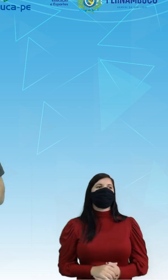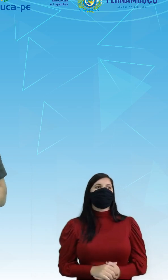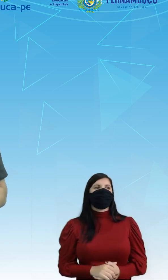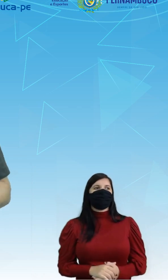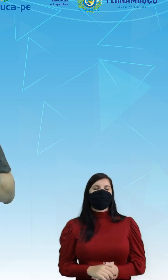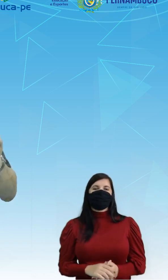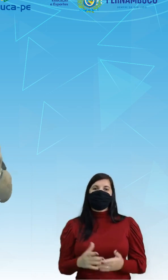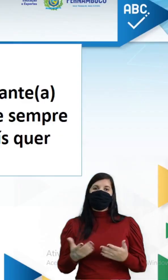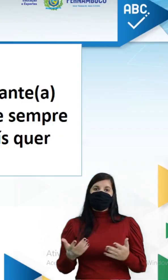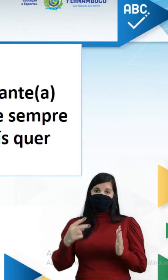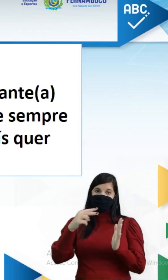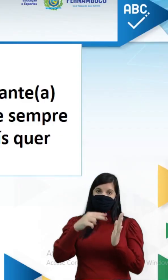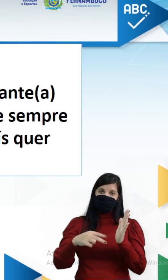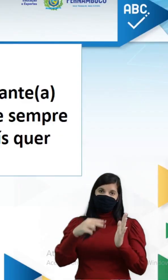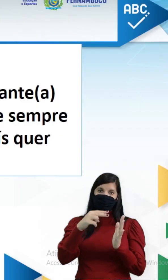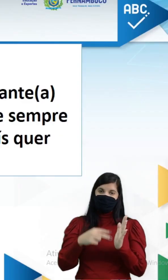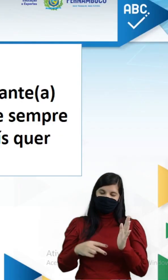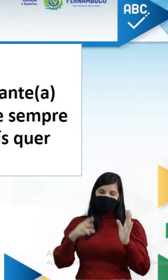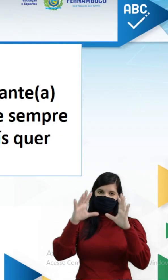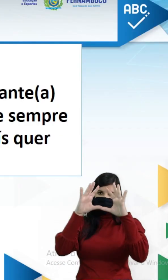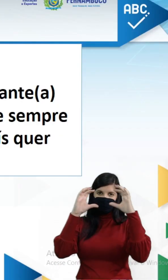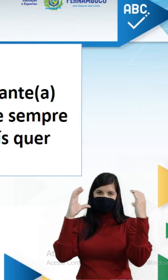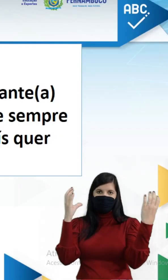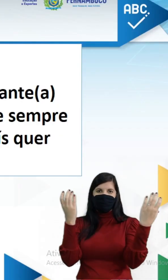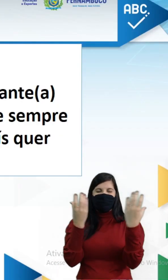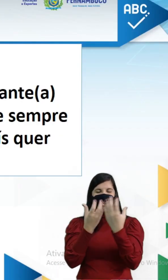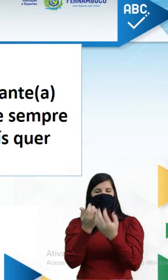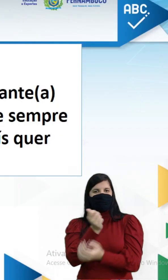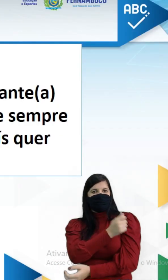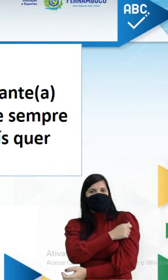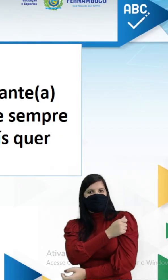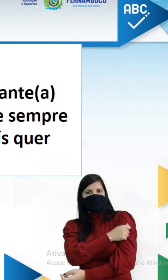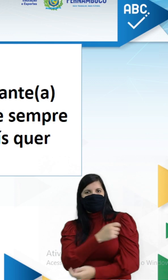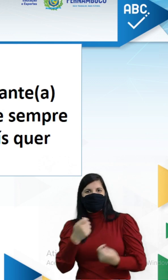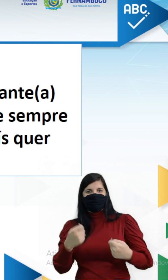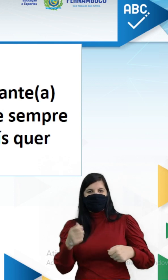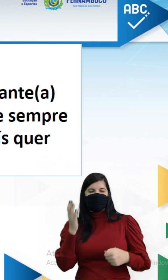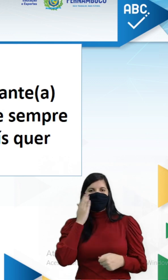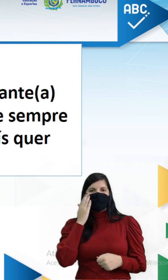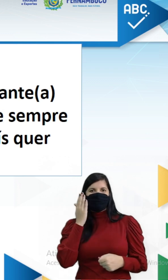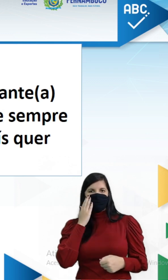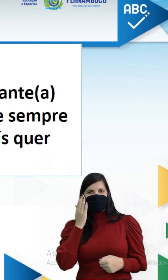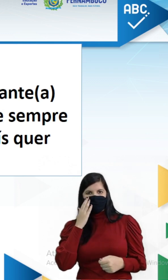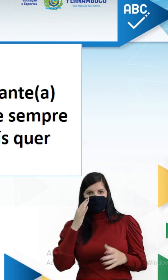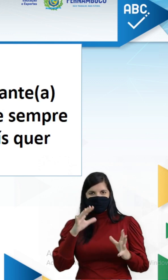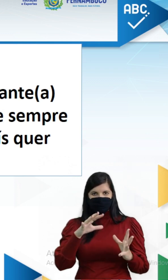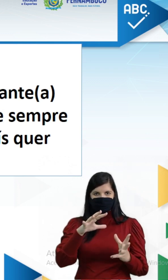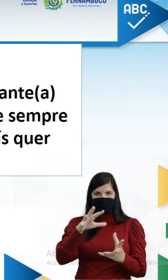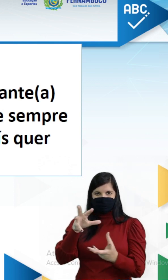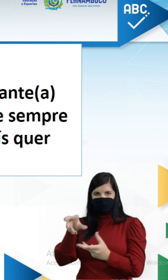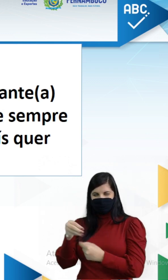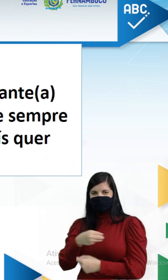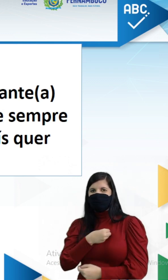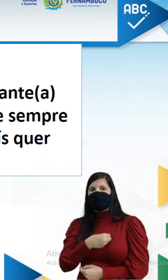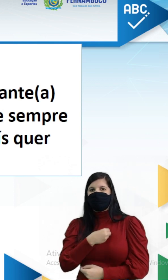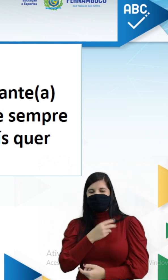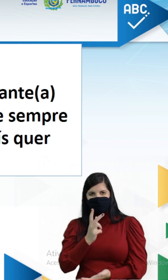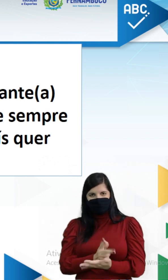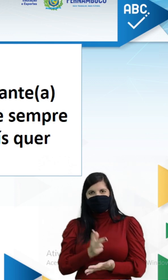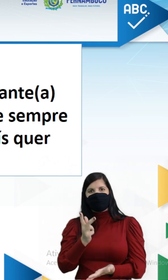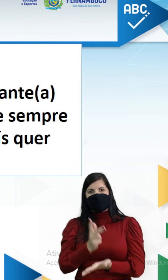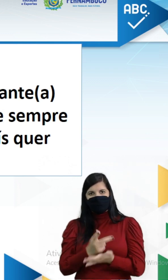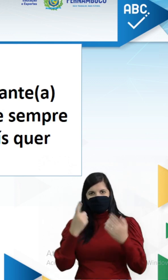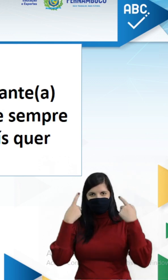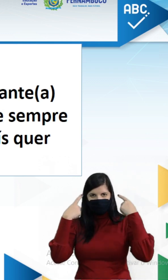tela nós temos, para a leitura da charge, o estudante precisará saber que o mundo vive e sempre viveu